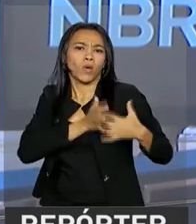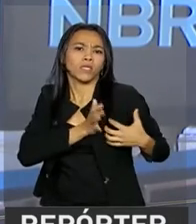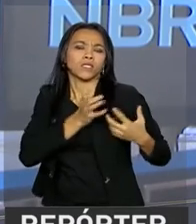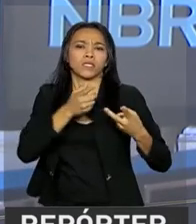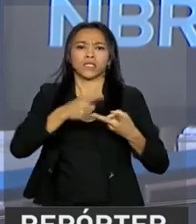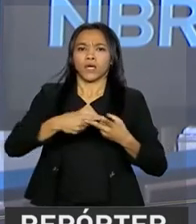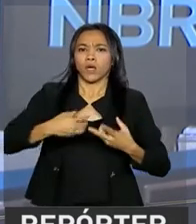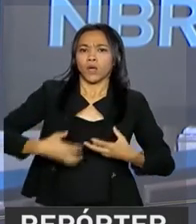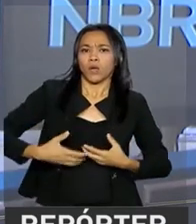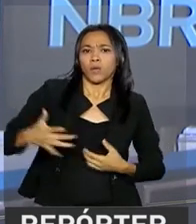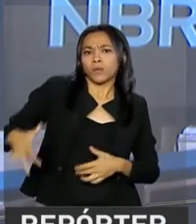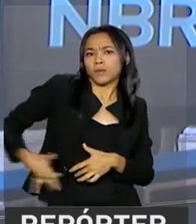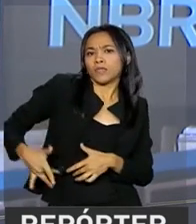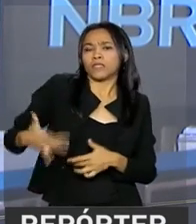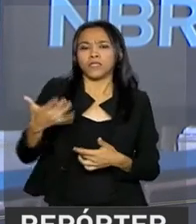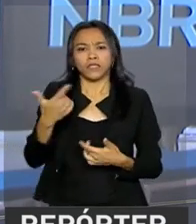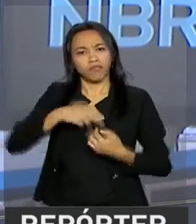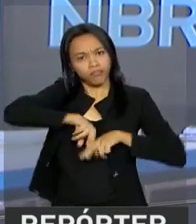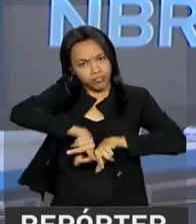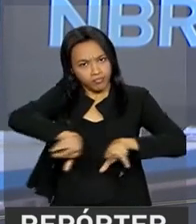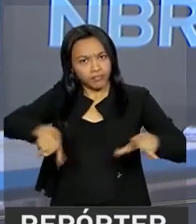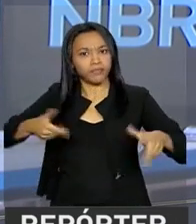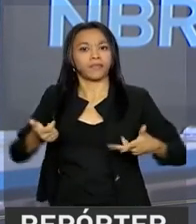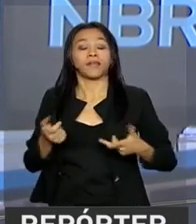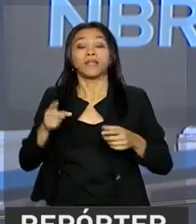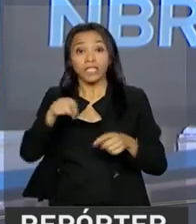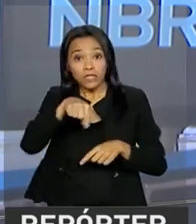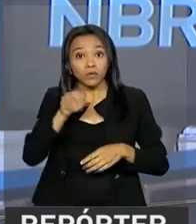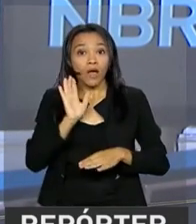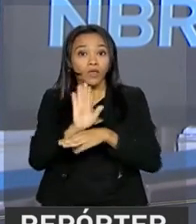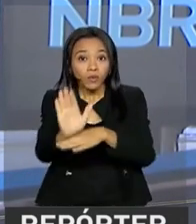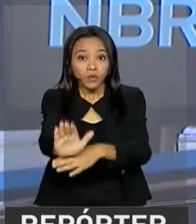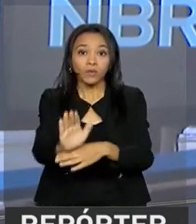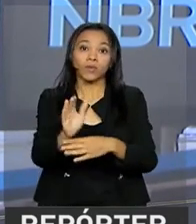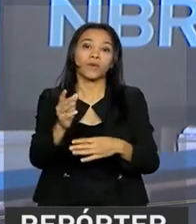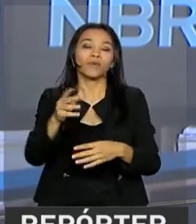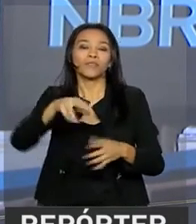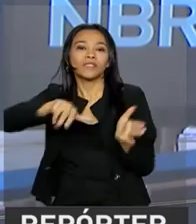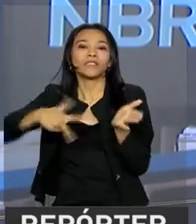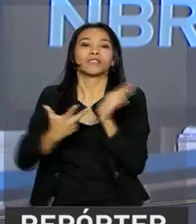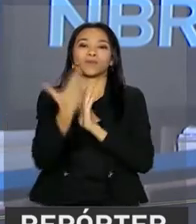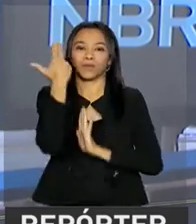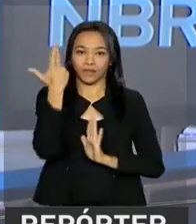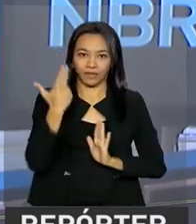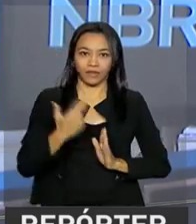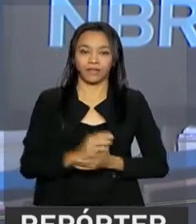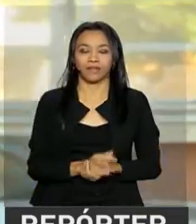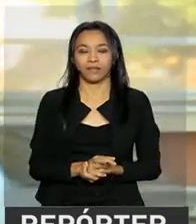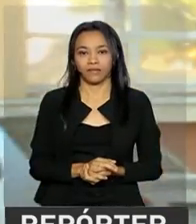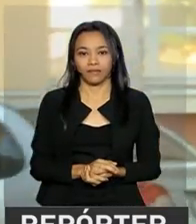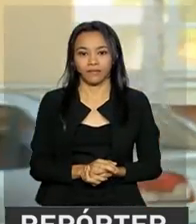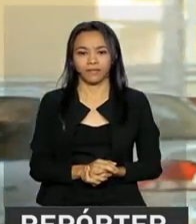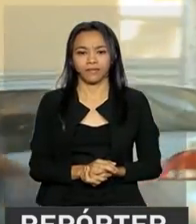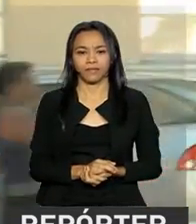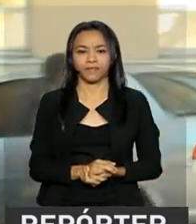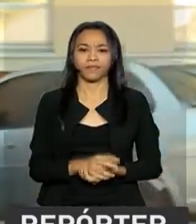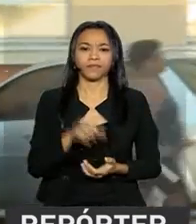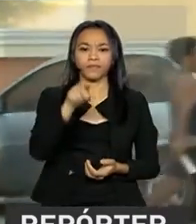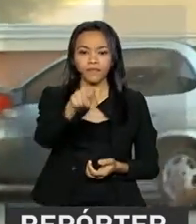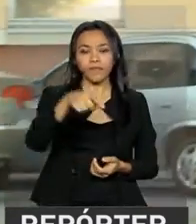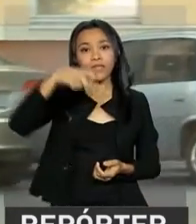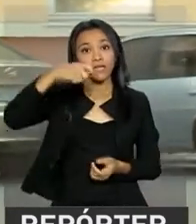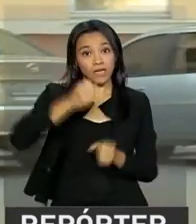o que de acordo com o governo ajudou a ampliar o número de cirurgias durante